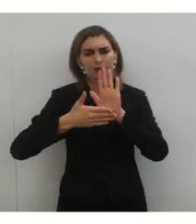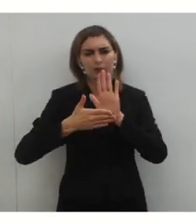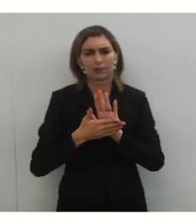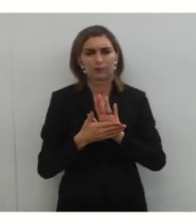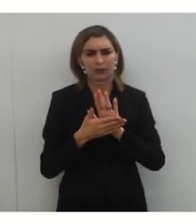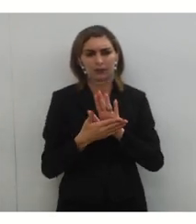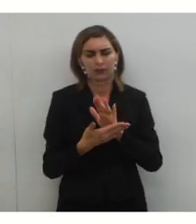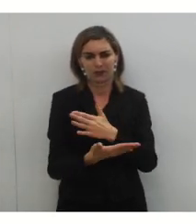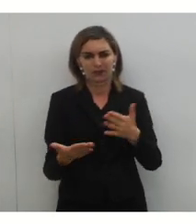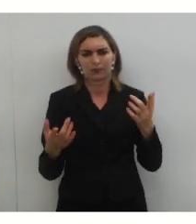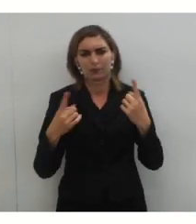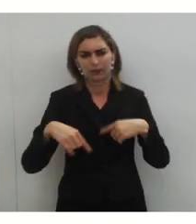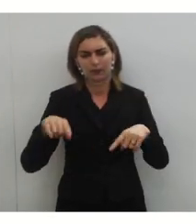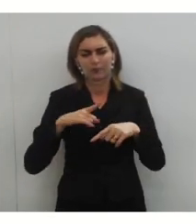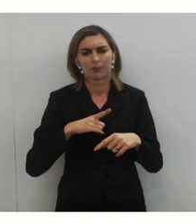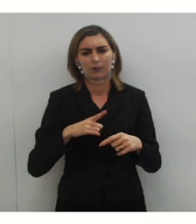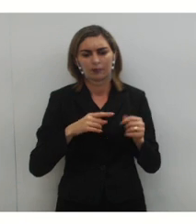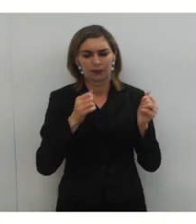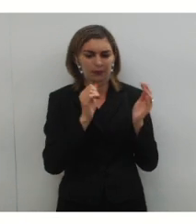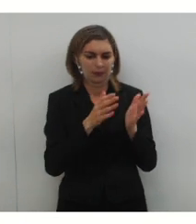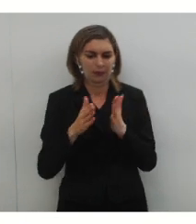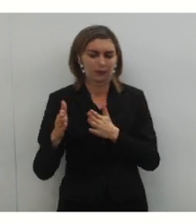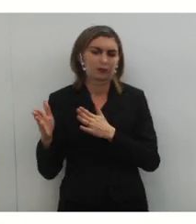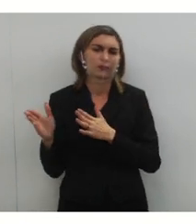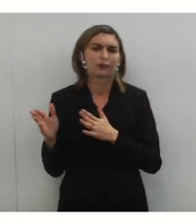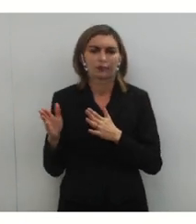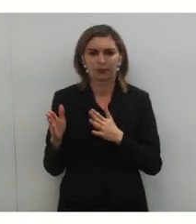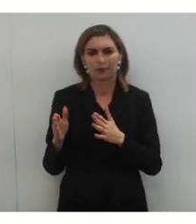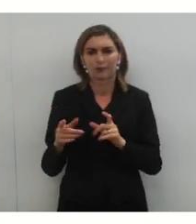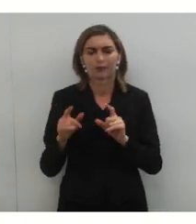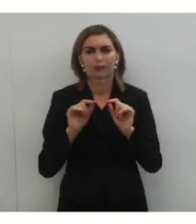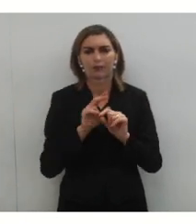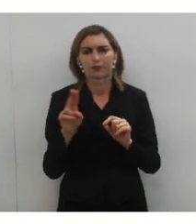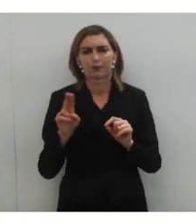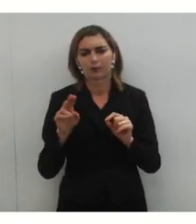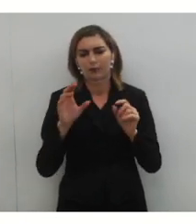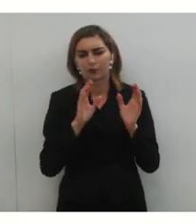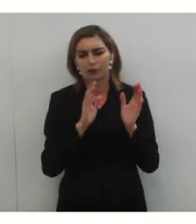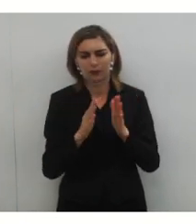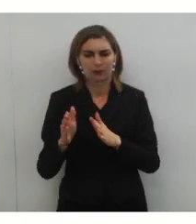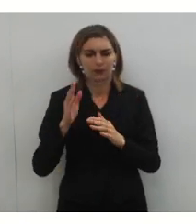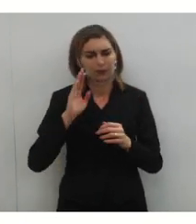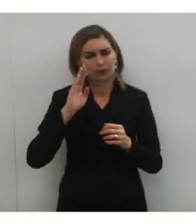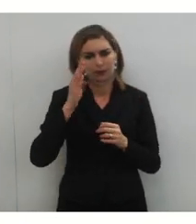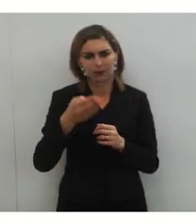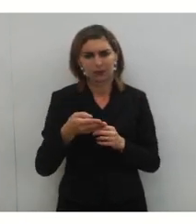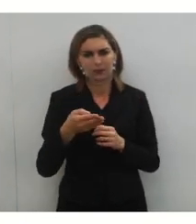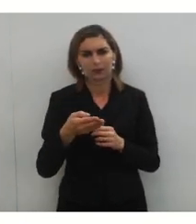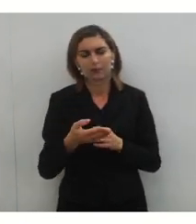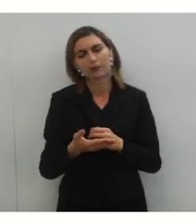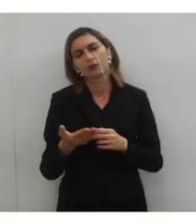tá? Né? Nós temos uma ordem predominante, que é o que se chama de ordem direta, né?